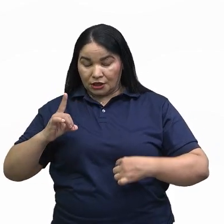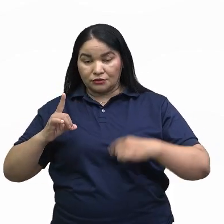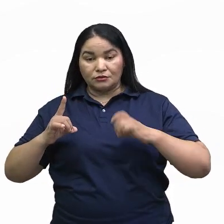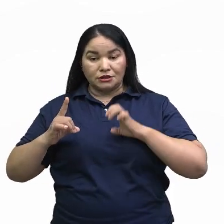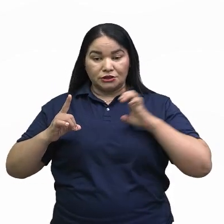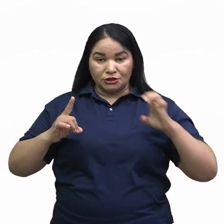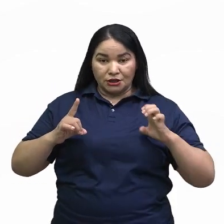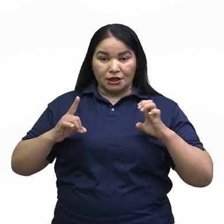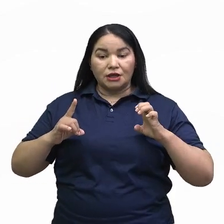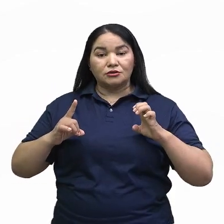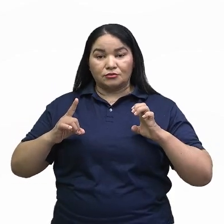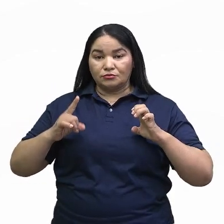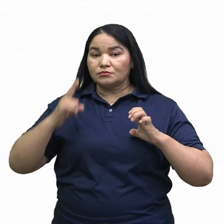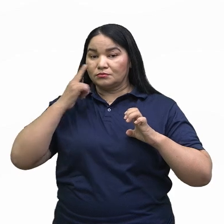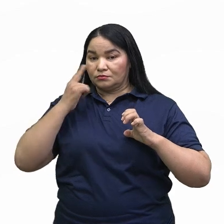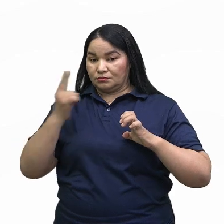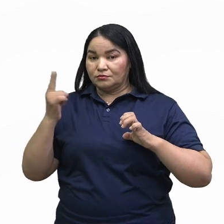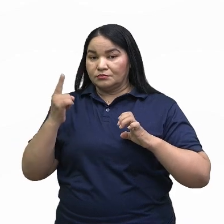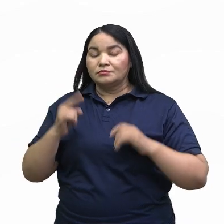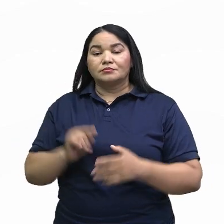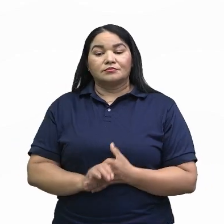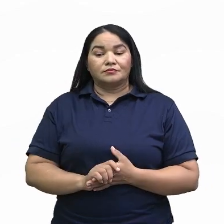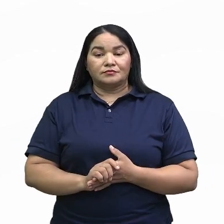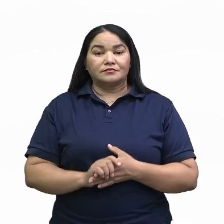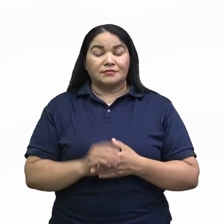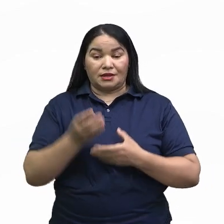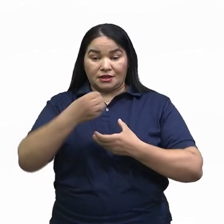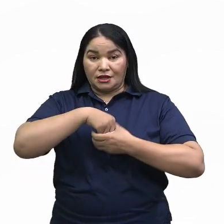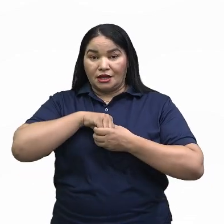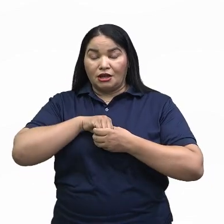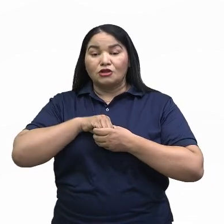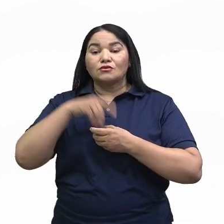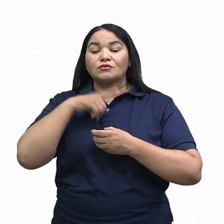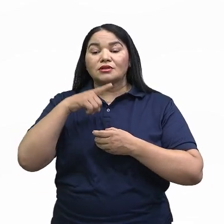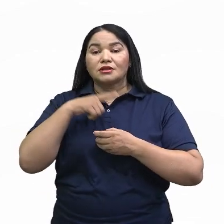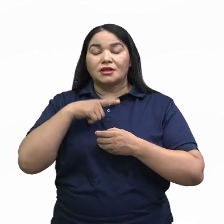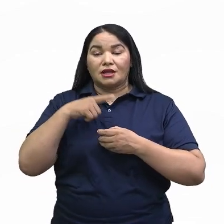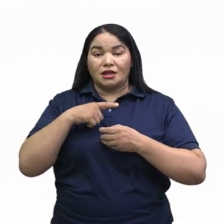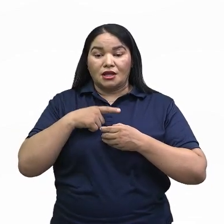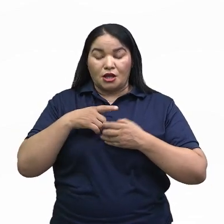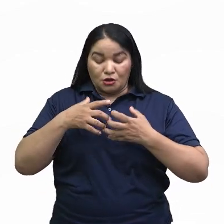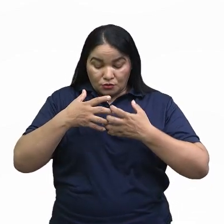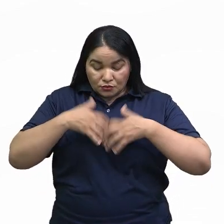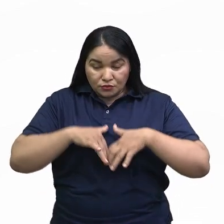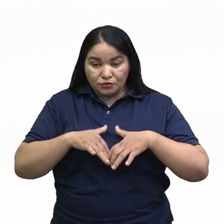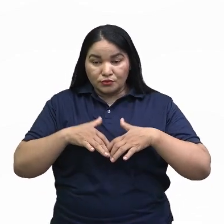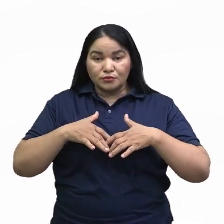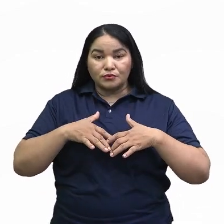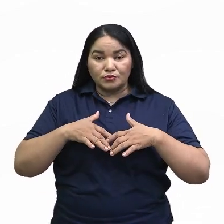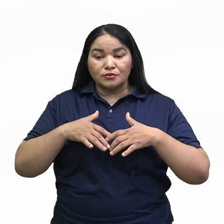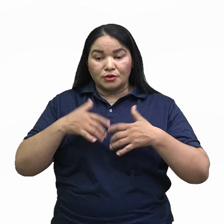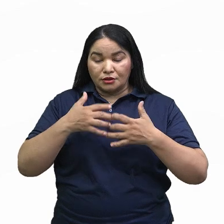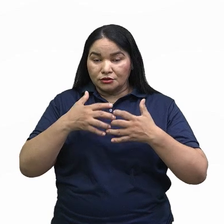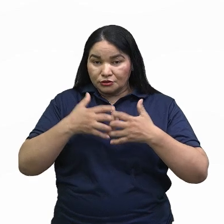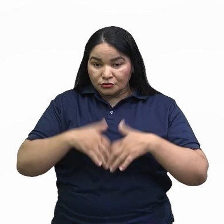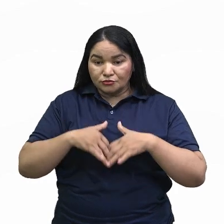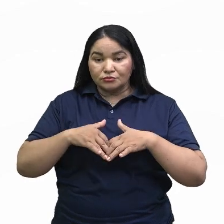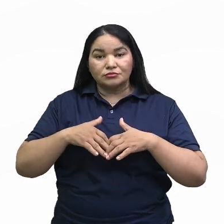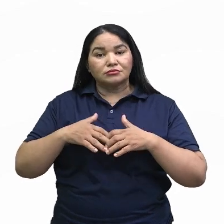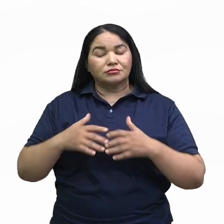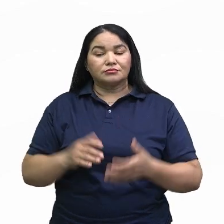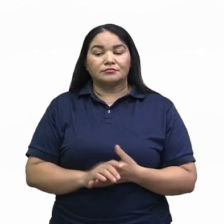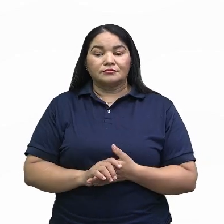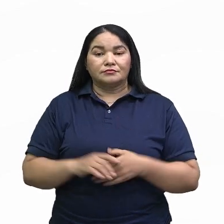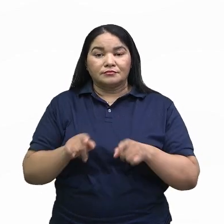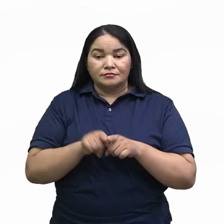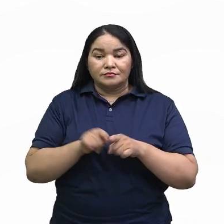pode observar aí na imagem, certo? E dentro dele a gente pode observar essas estruturas como está representado aí na imagem. Então, olha aí, o